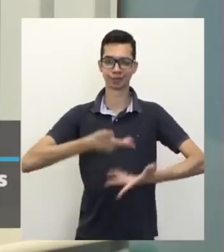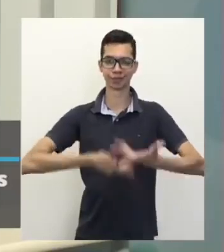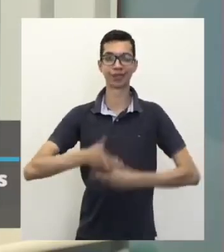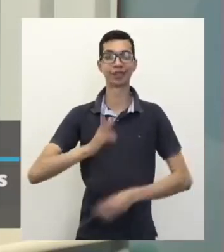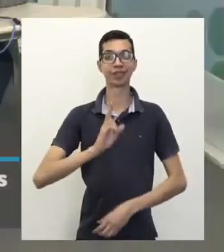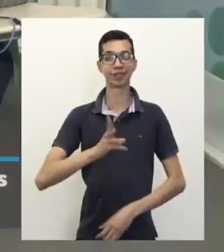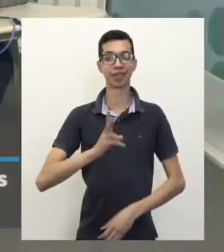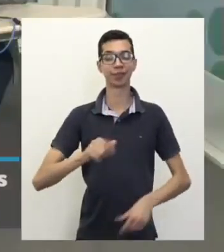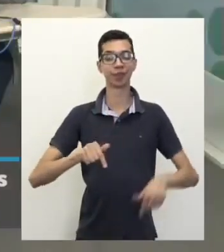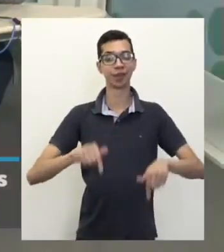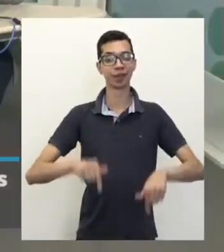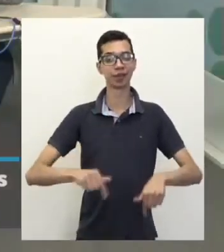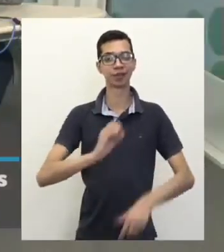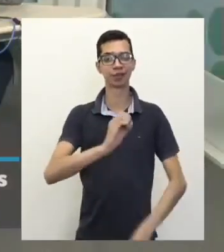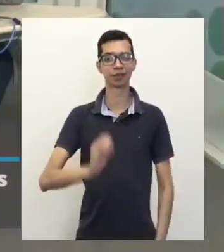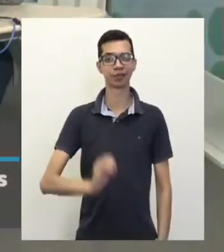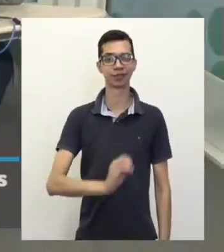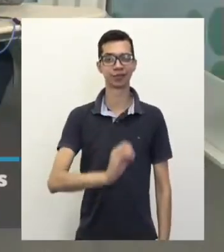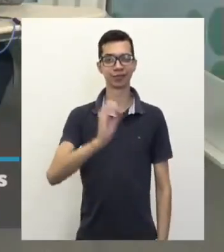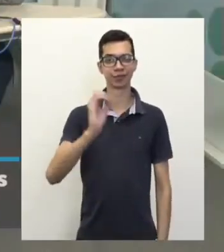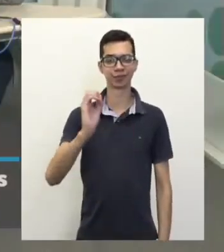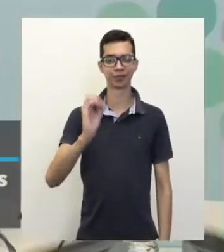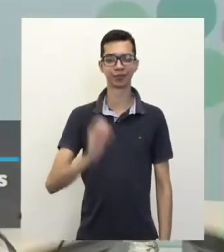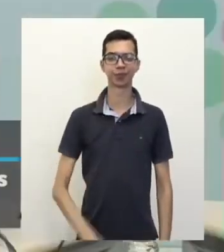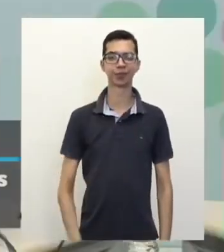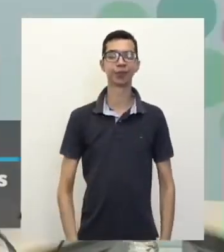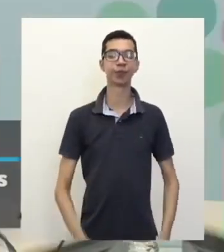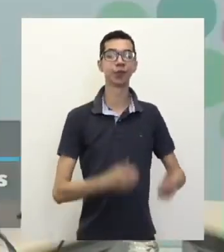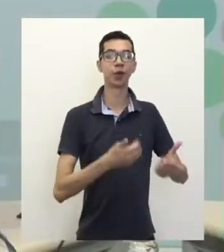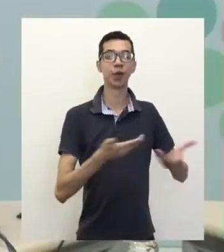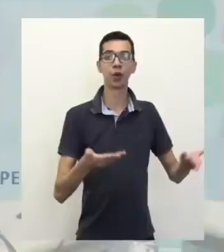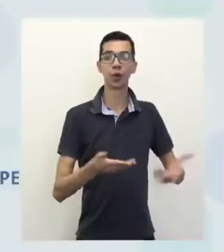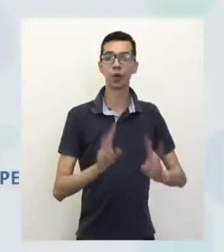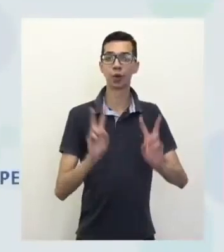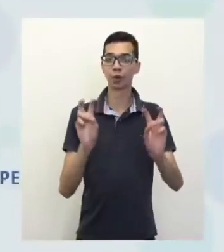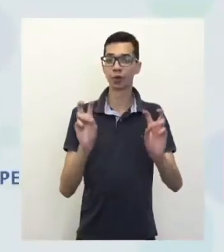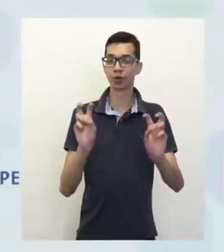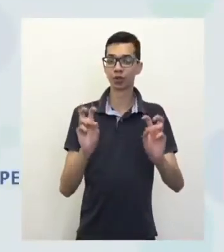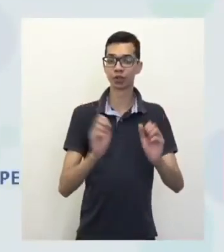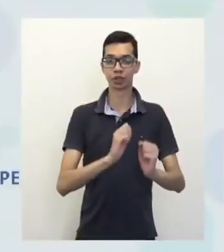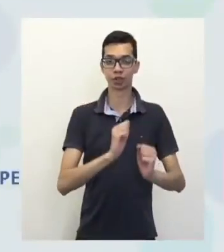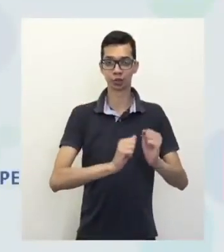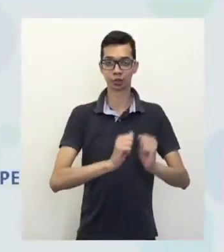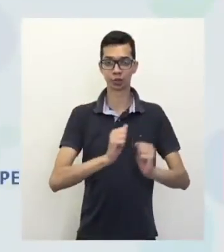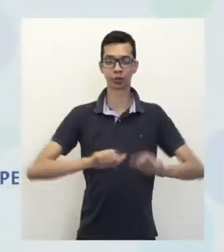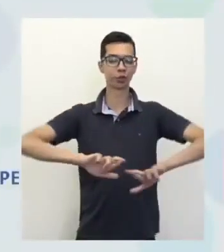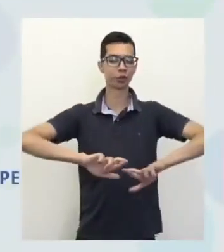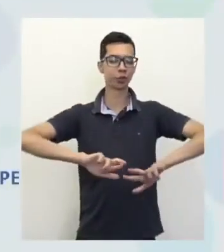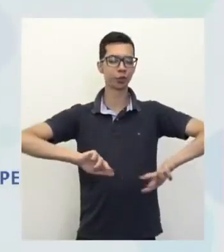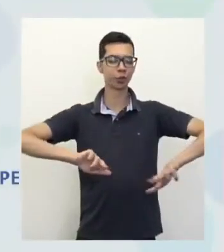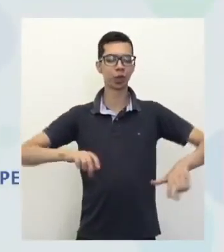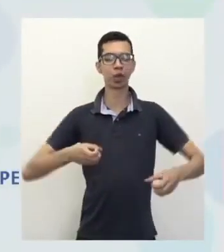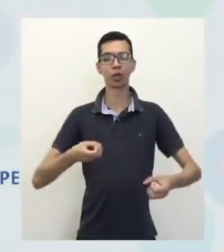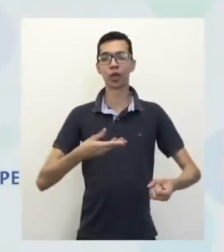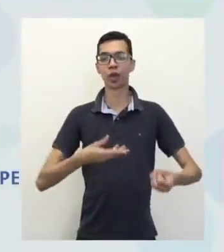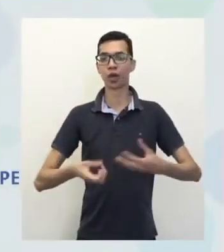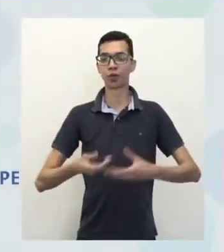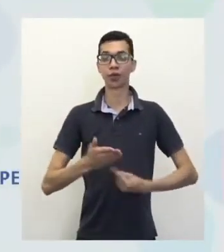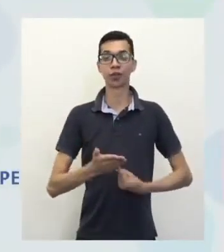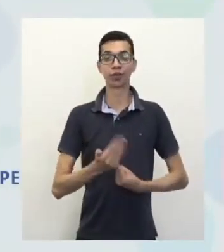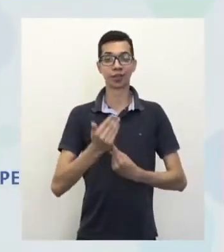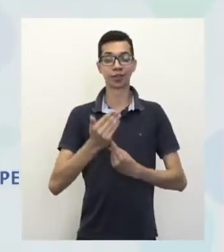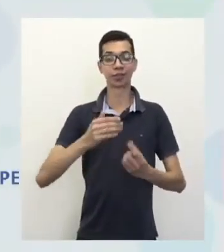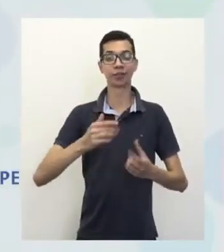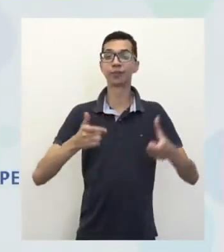Mídias. Muito bem. O tema da nossa aula hoje é Indústria e Inovações Tecnológicas no Território